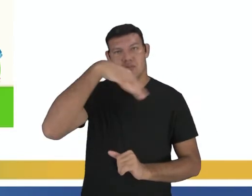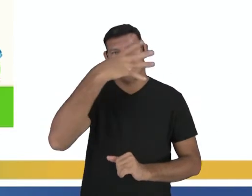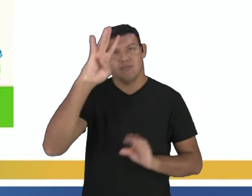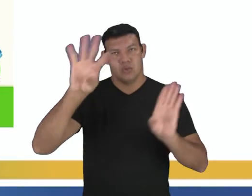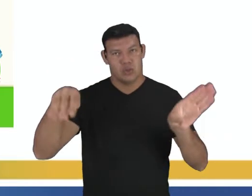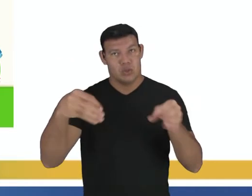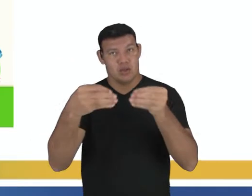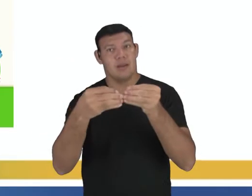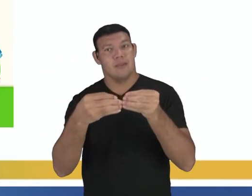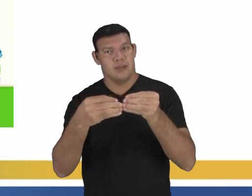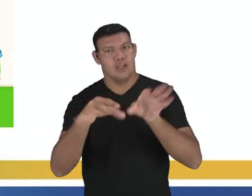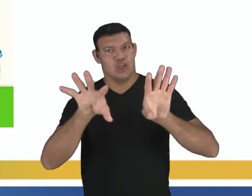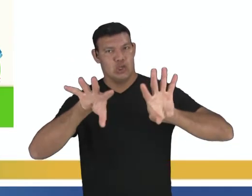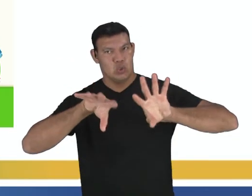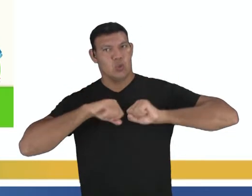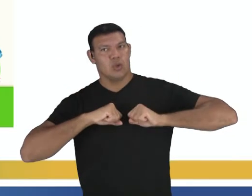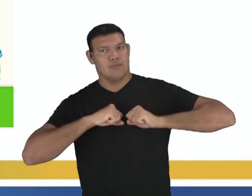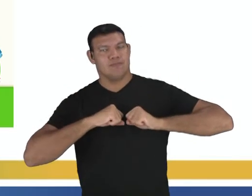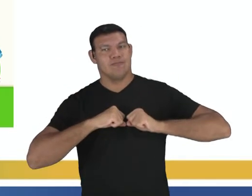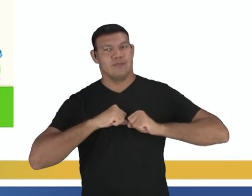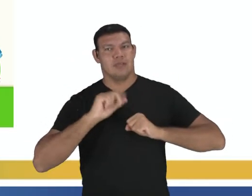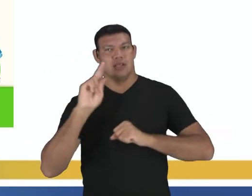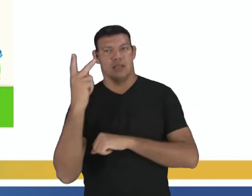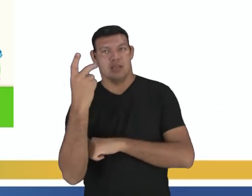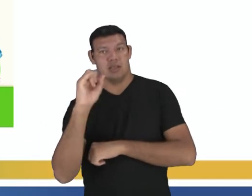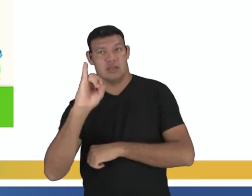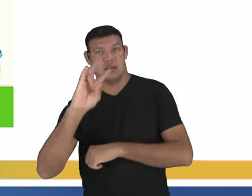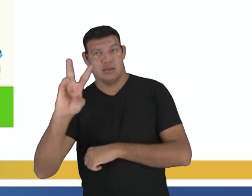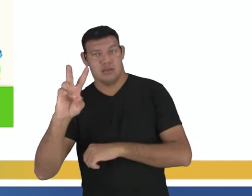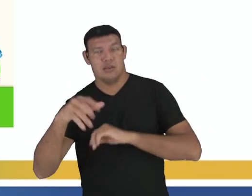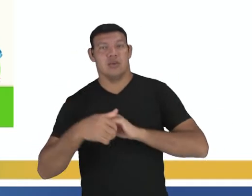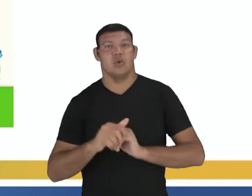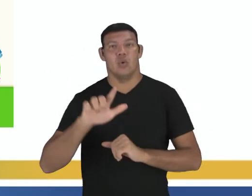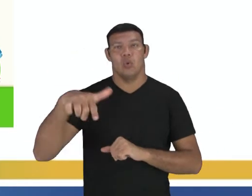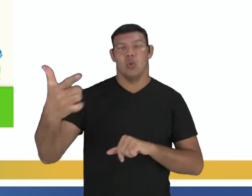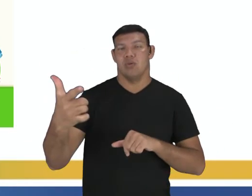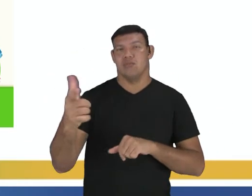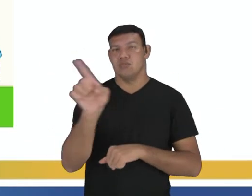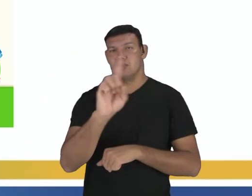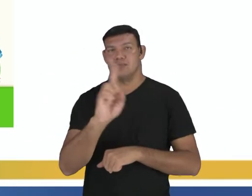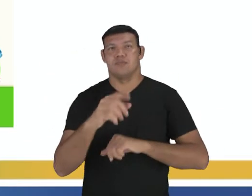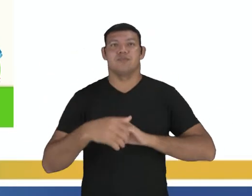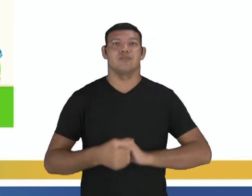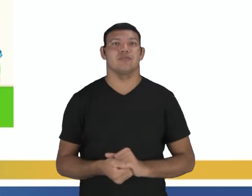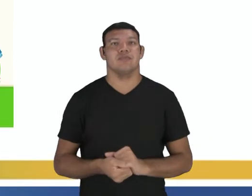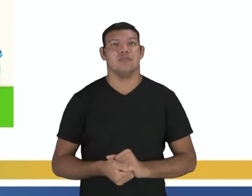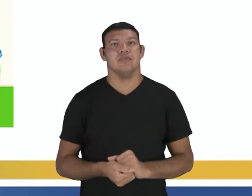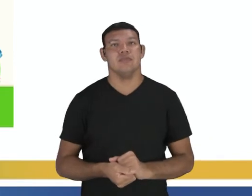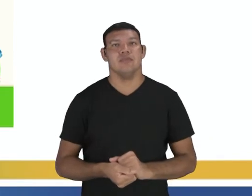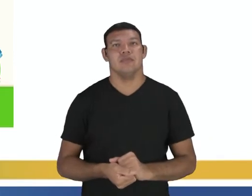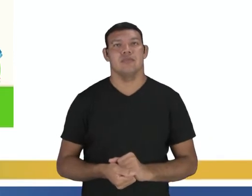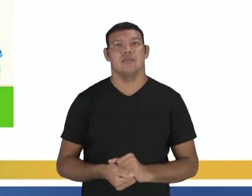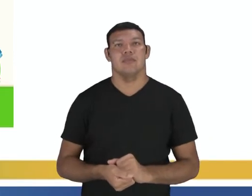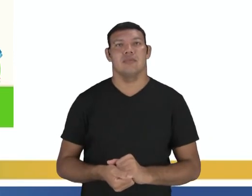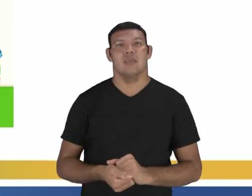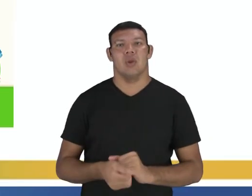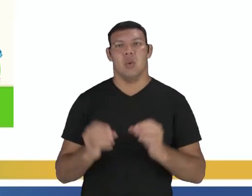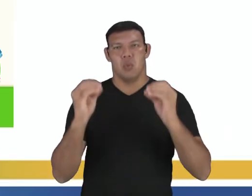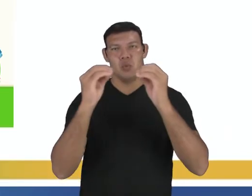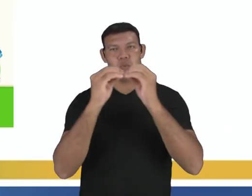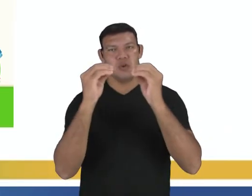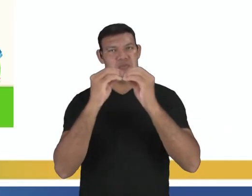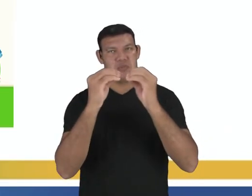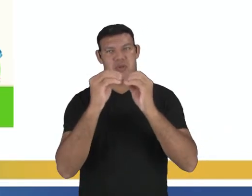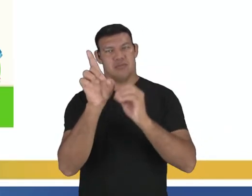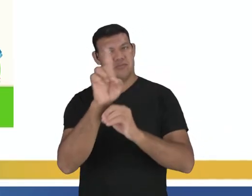uma tabela que resume, né? Como você pode pegar HIV e outros que como você não pega. Então, você não vai pegar o vírus HIV